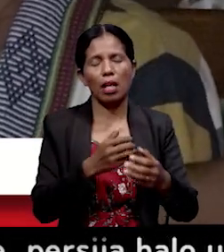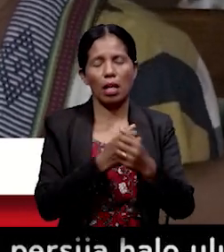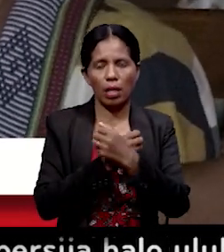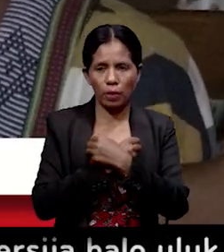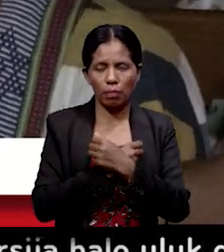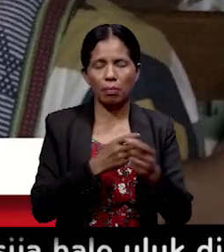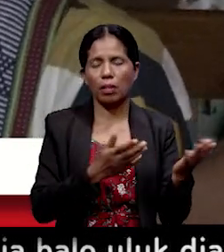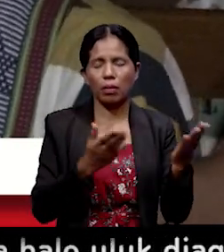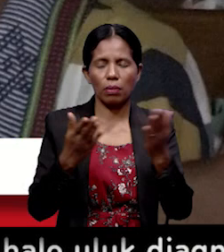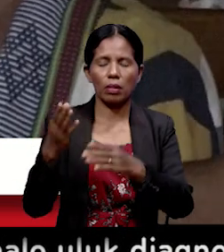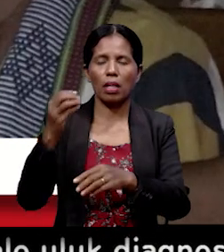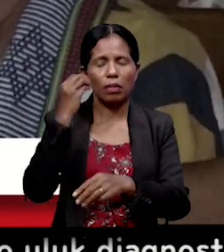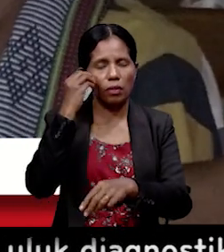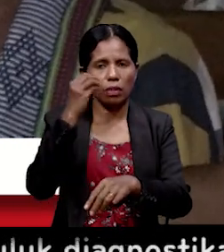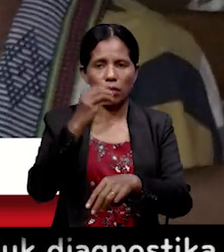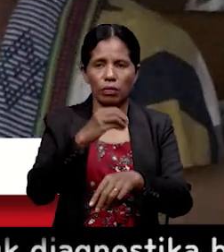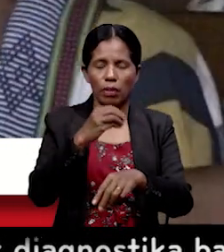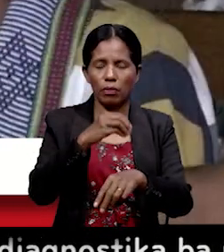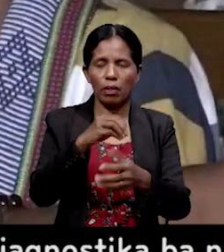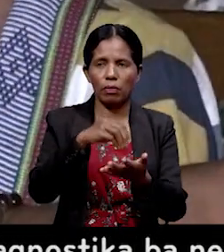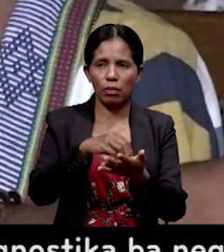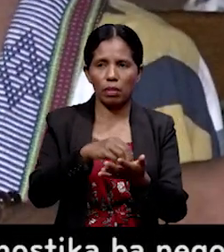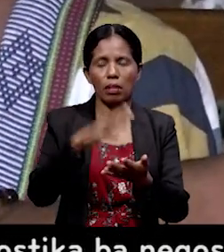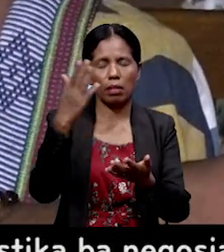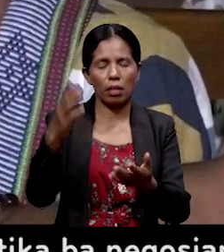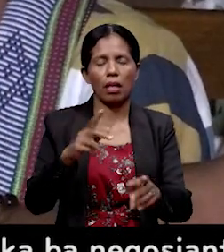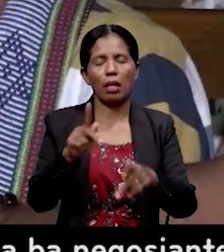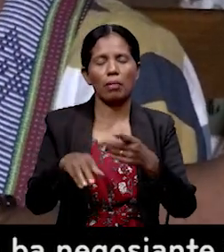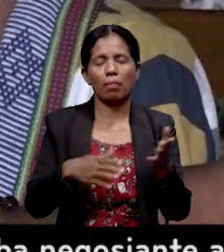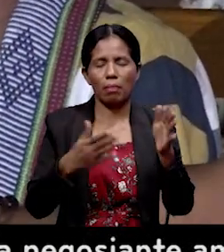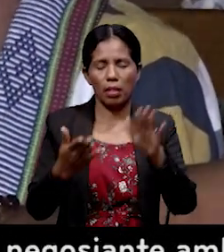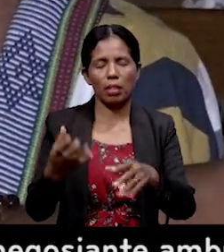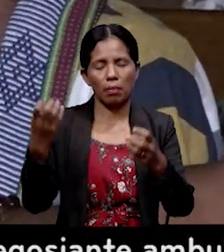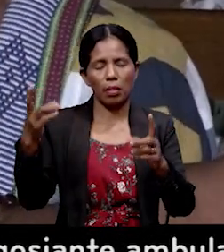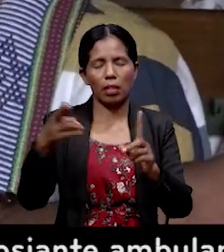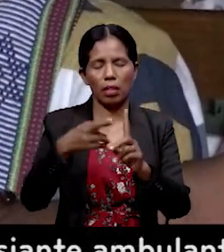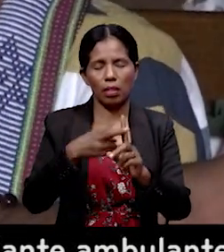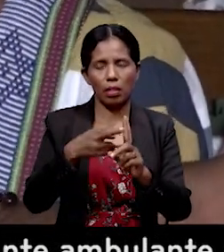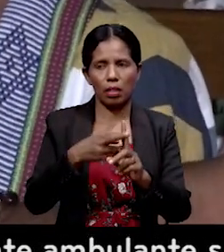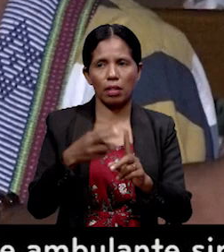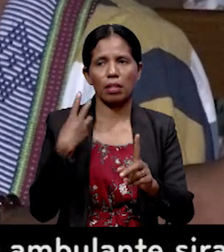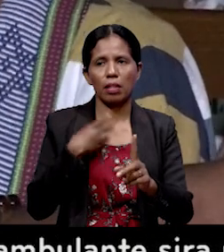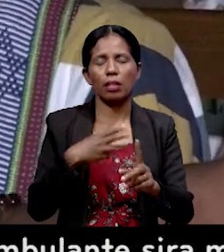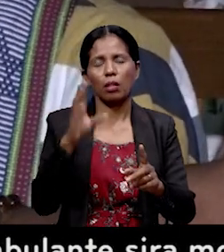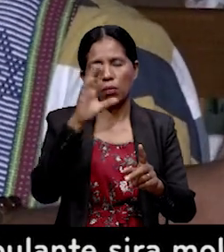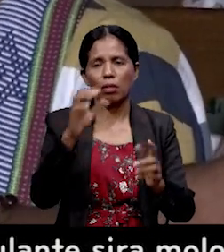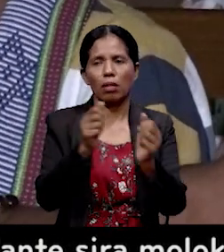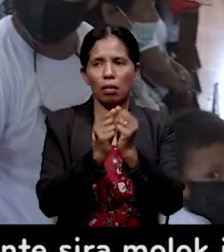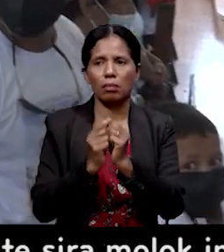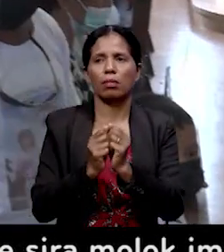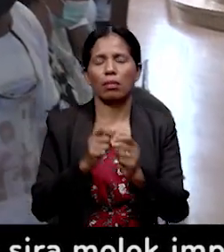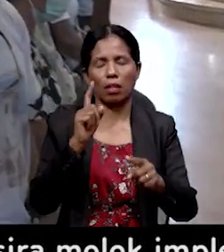Neba, Amalu, Ser Rode Lekar, Hela Ihia, Santa Cruz, Neba, Nedun. Itabuka Hamuti, Labele Fahe Malu.